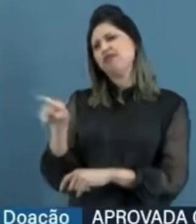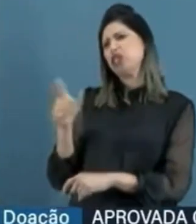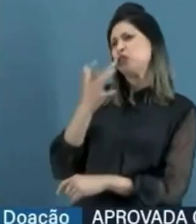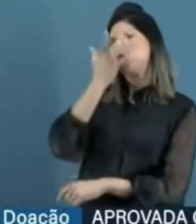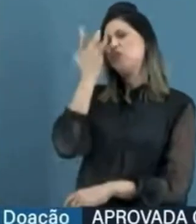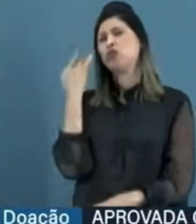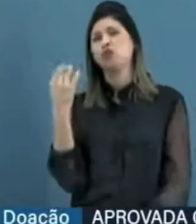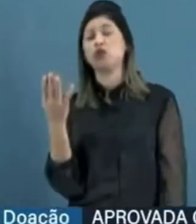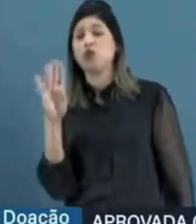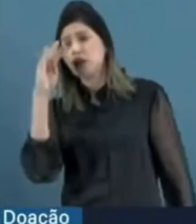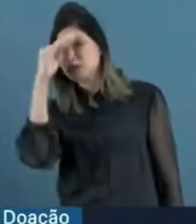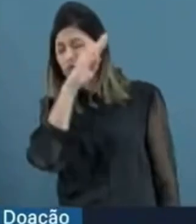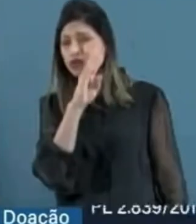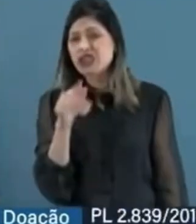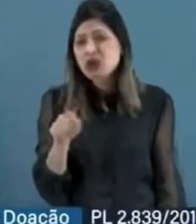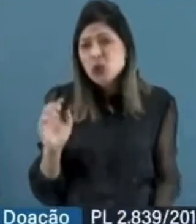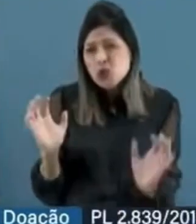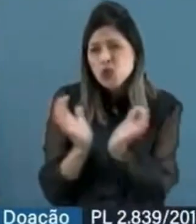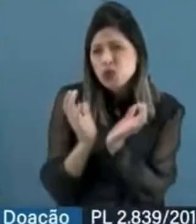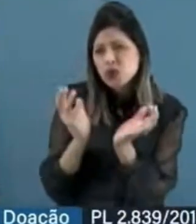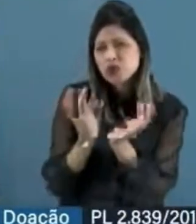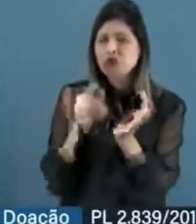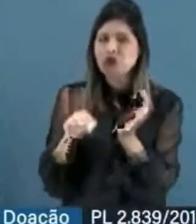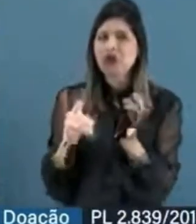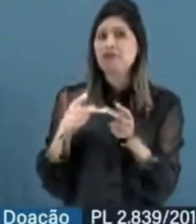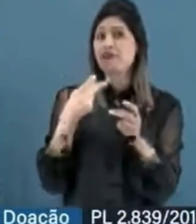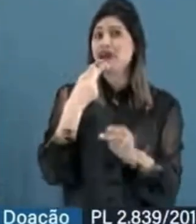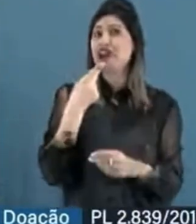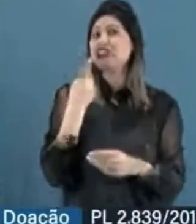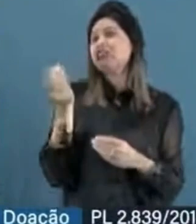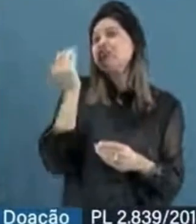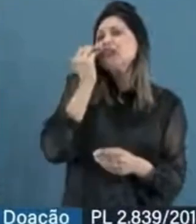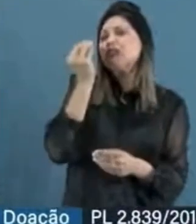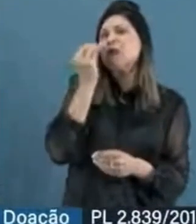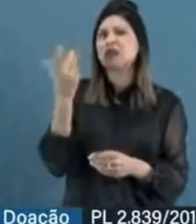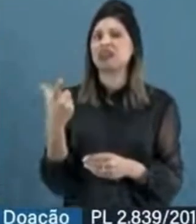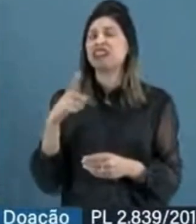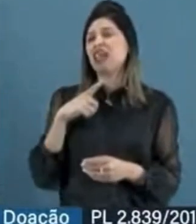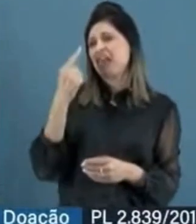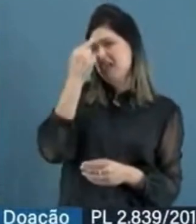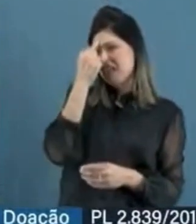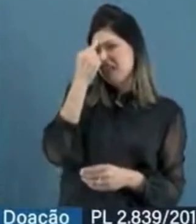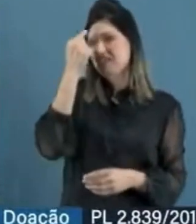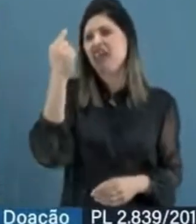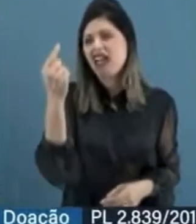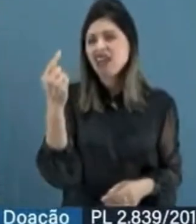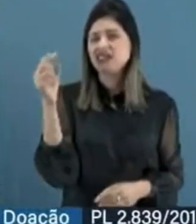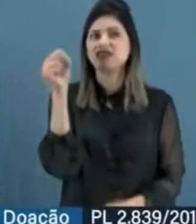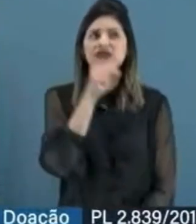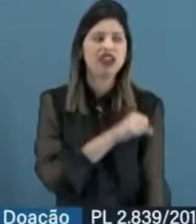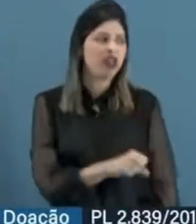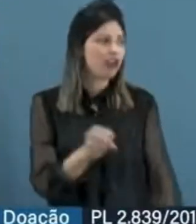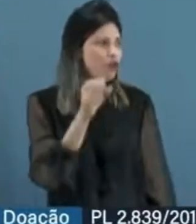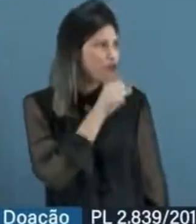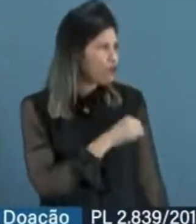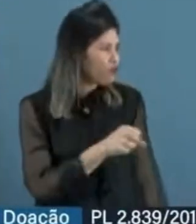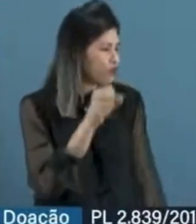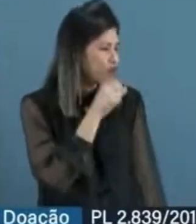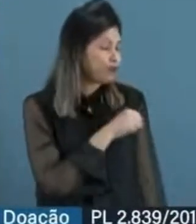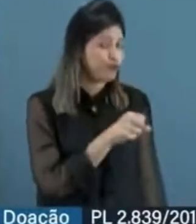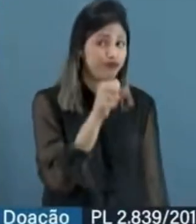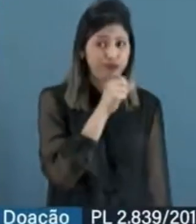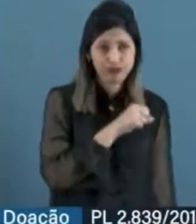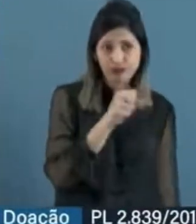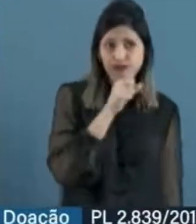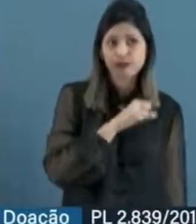eles tentam ter um verniz contemporâneo, mas eles carregam velhas ideias. Velhas ideias. Basta